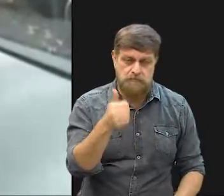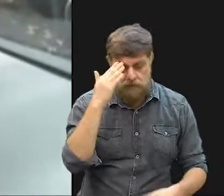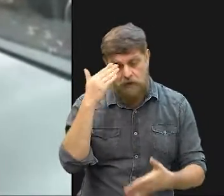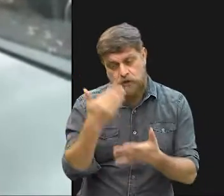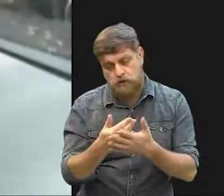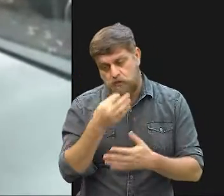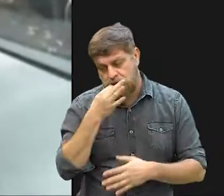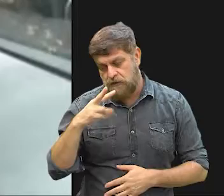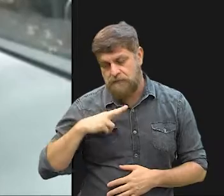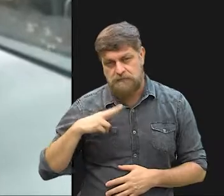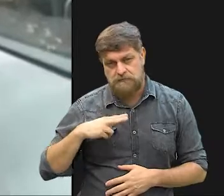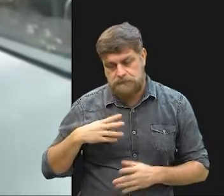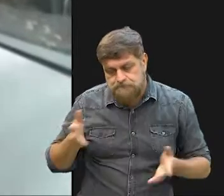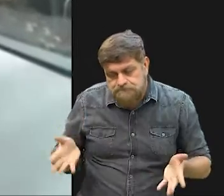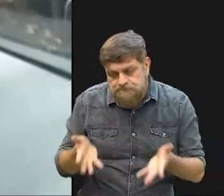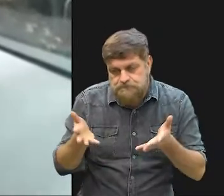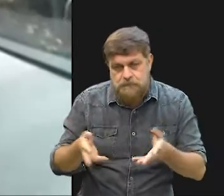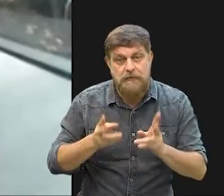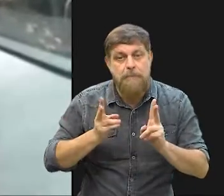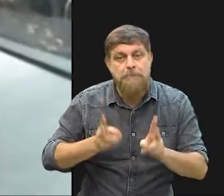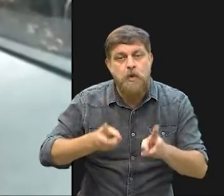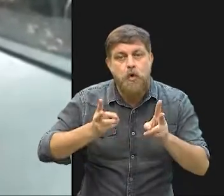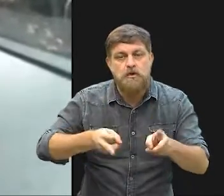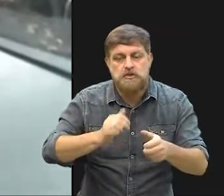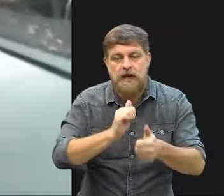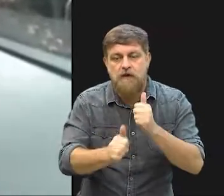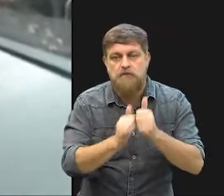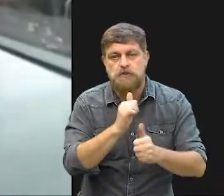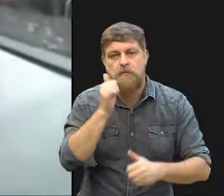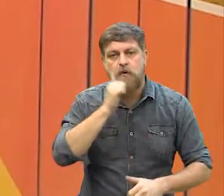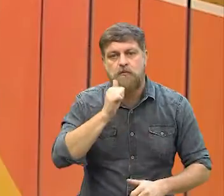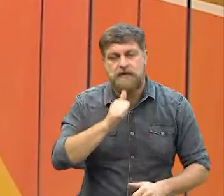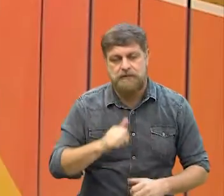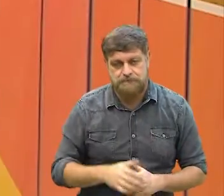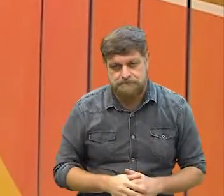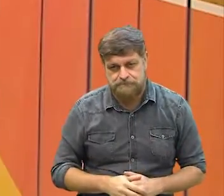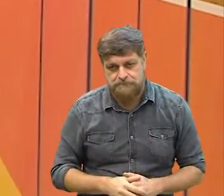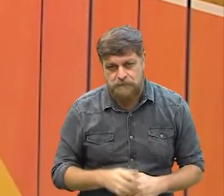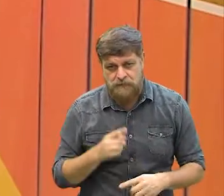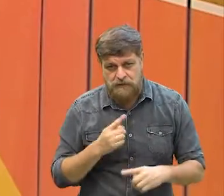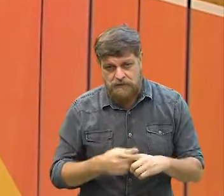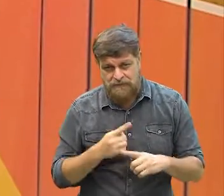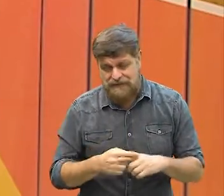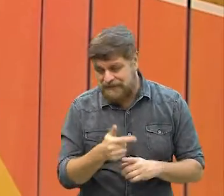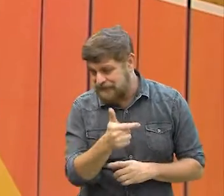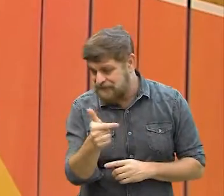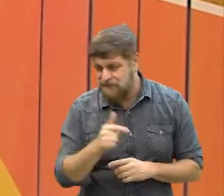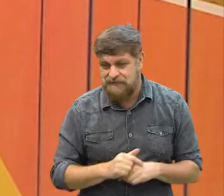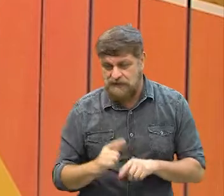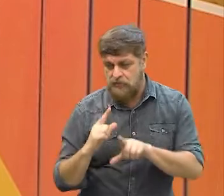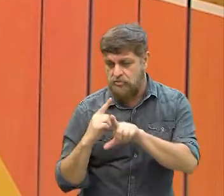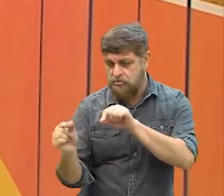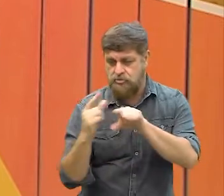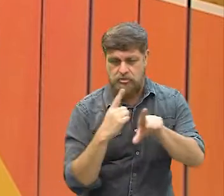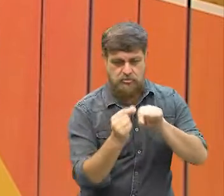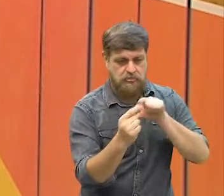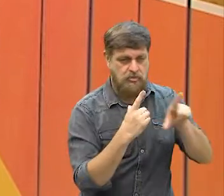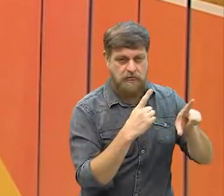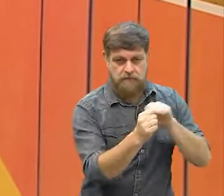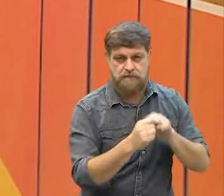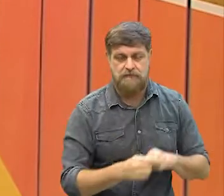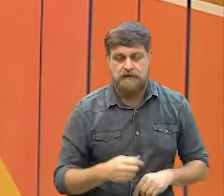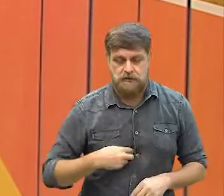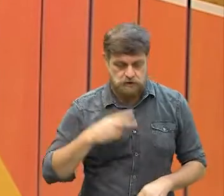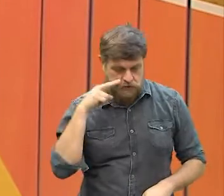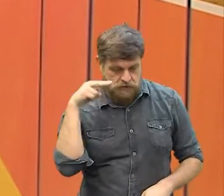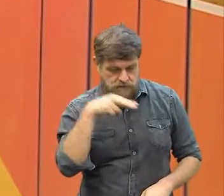para não alavancar, mas para dar continuidade ao futebol feminino, né? Até porque para que não tenha esta fuga de atletas que é muito